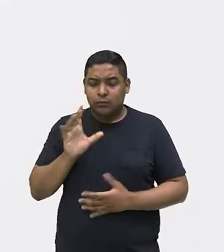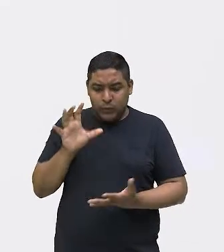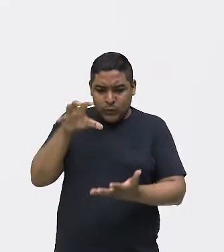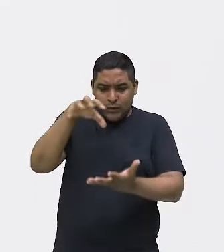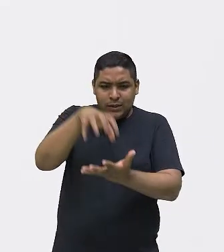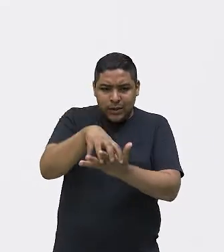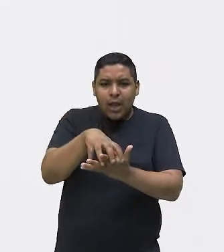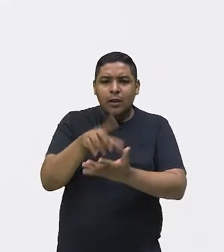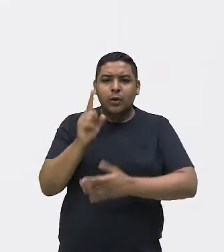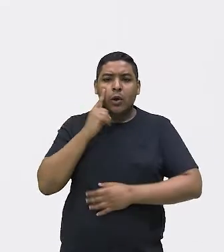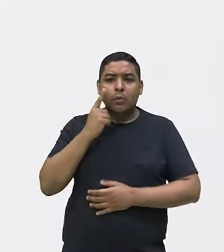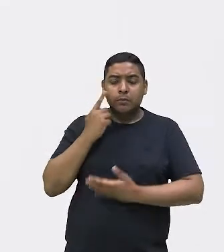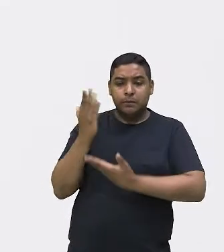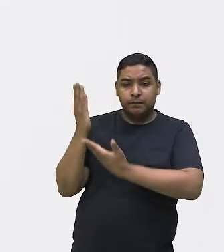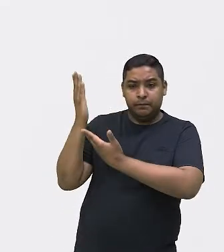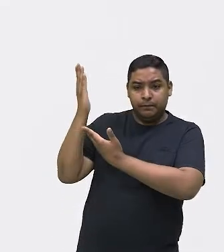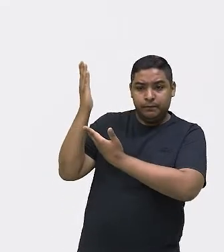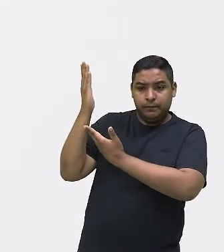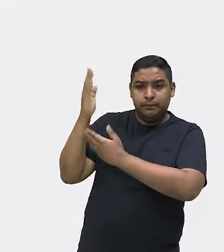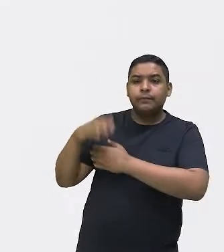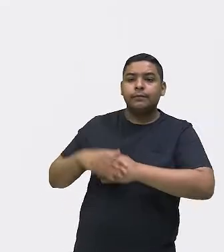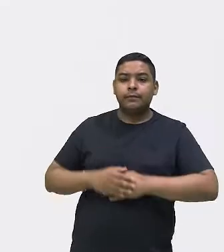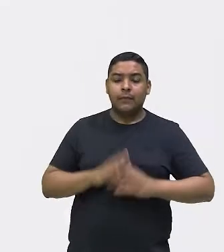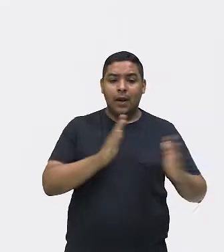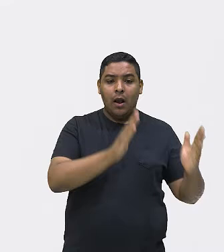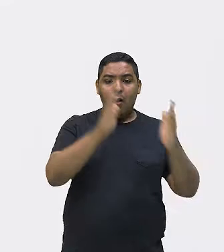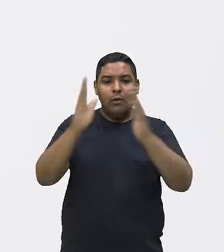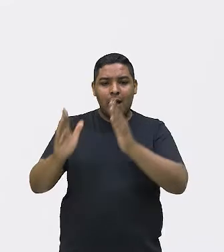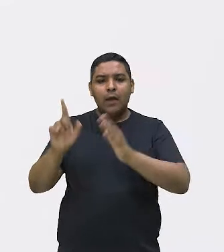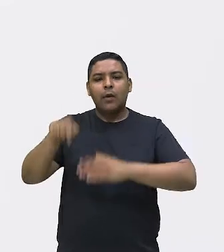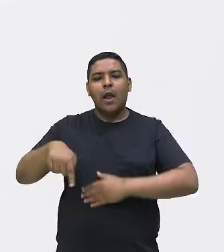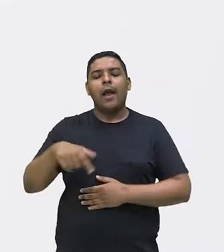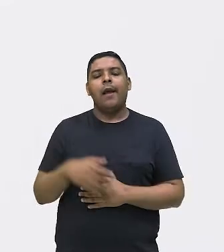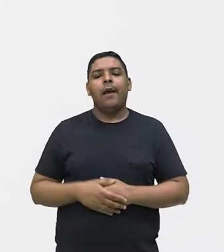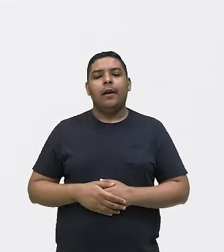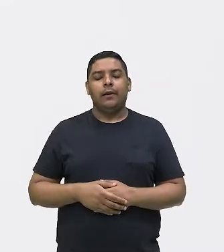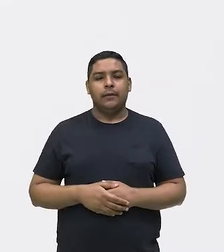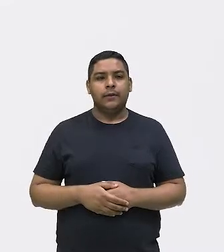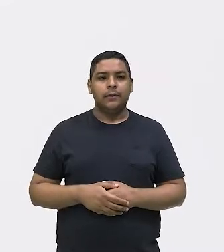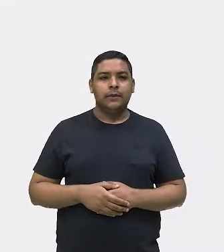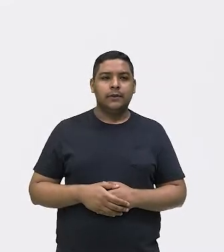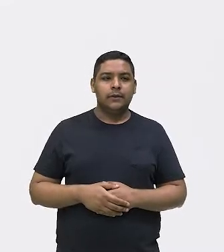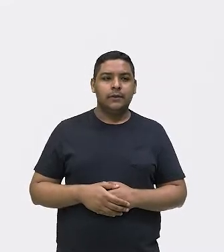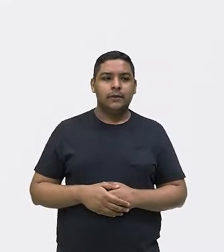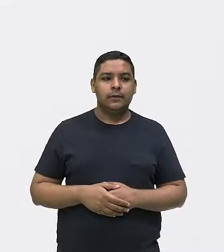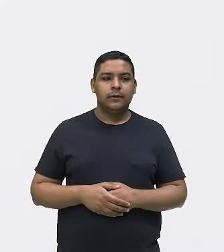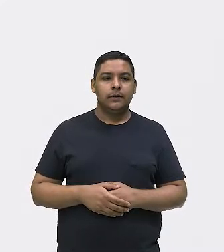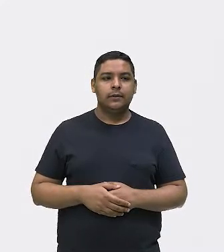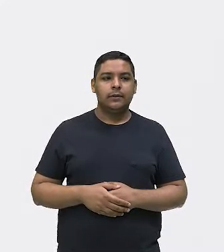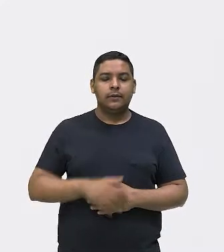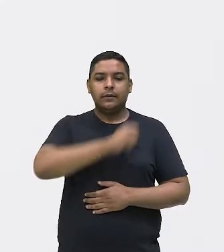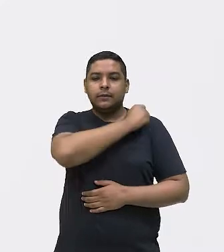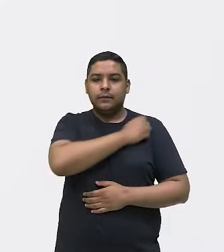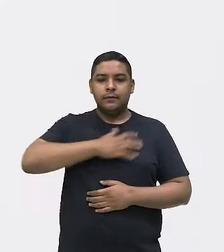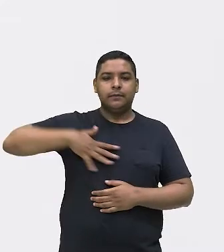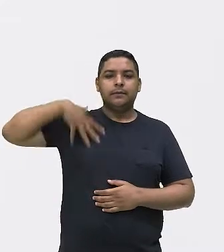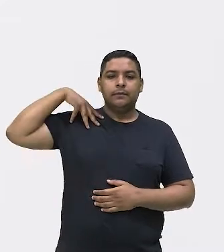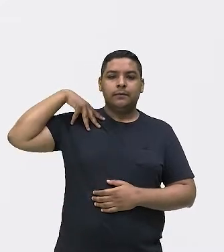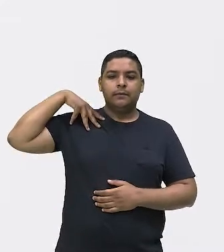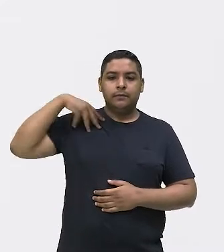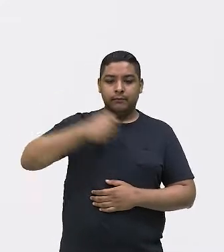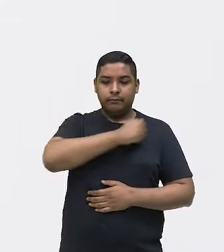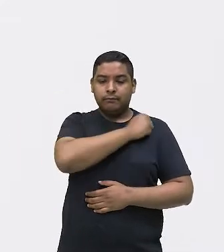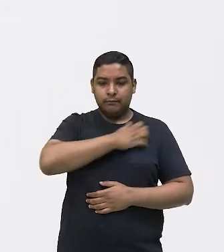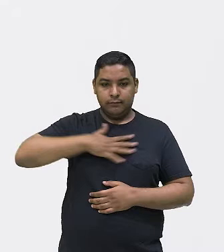centro, esse que está do lado dele aí é o Aristóteles, né? Você percebe que o Aristóteles aponta a mão para baixo. Isso é uma